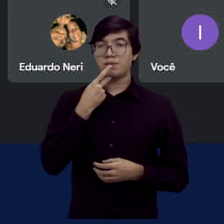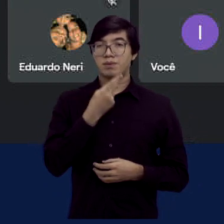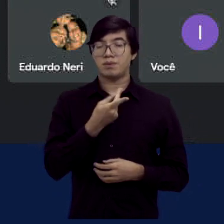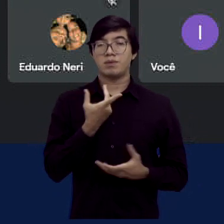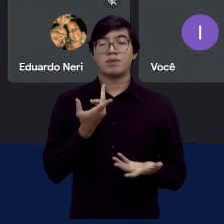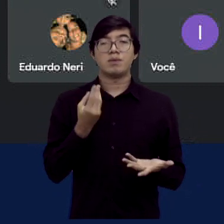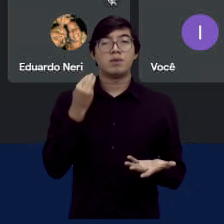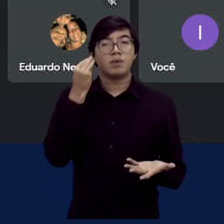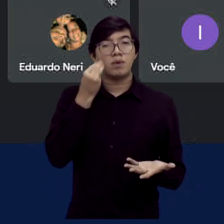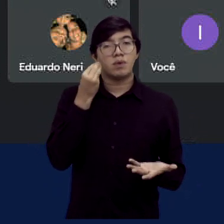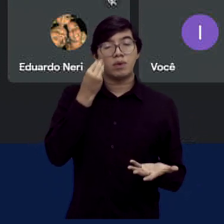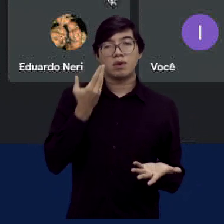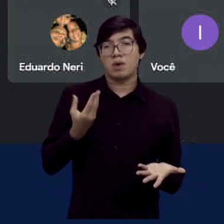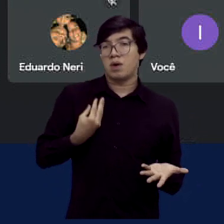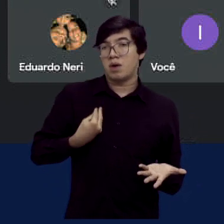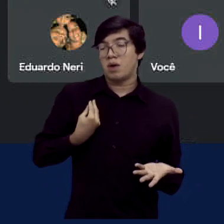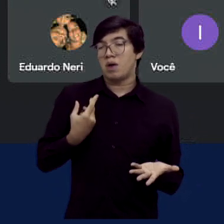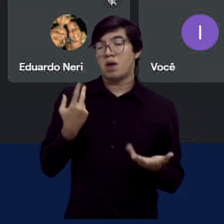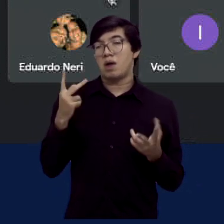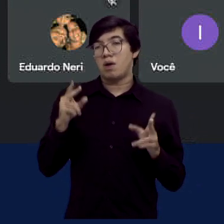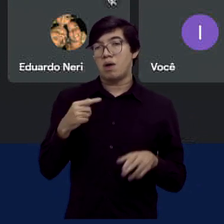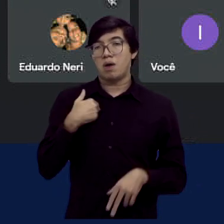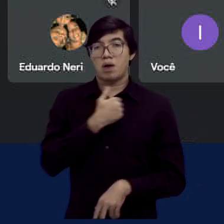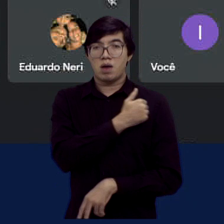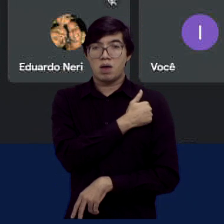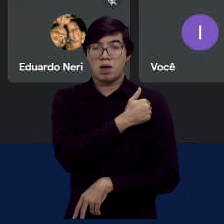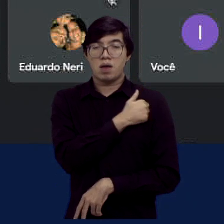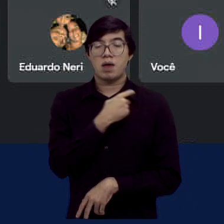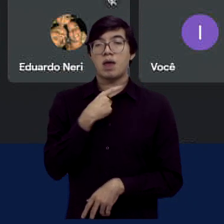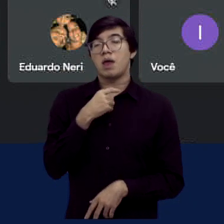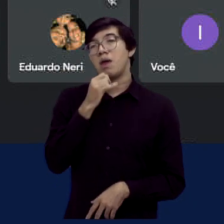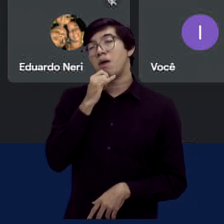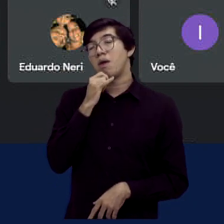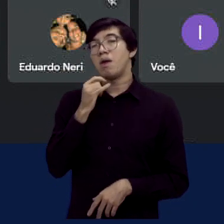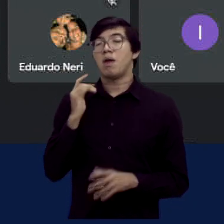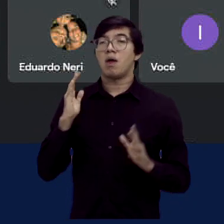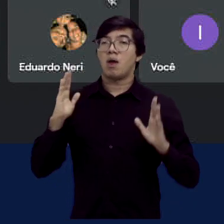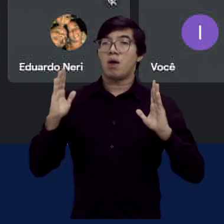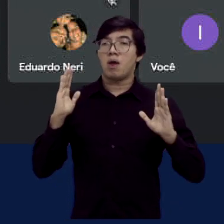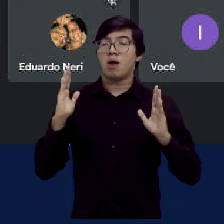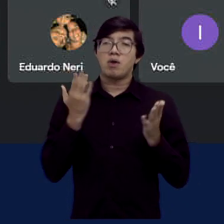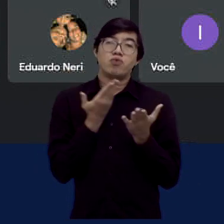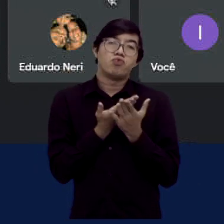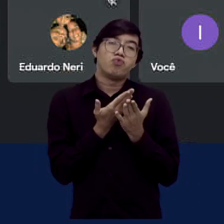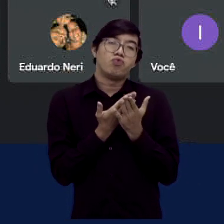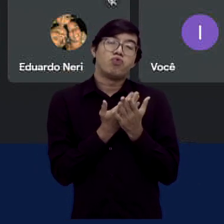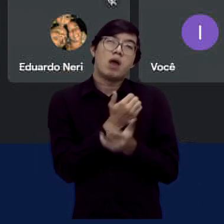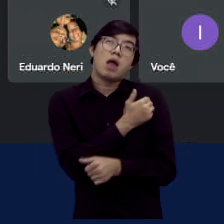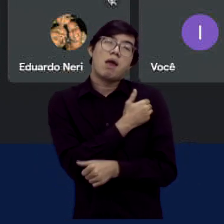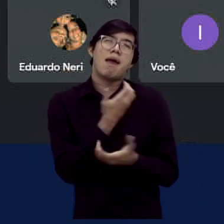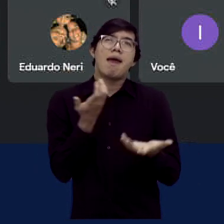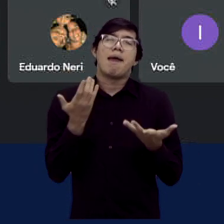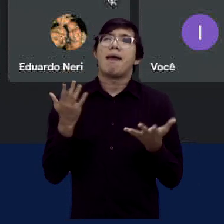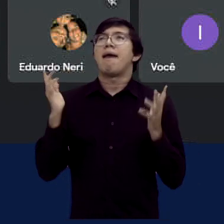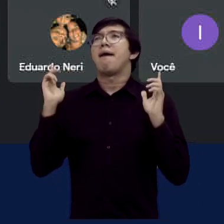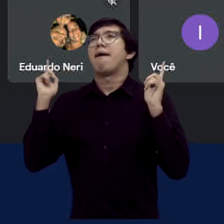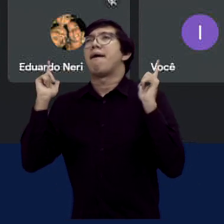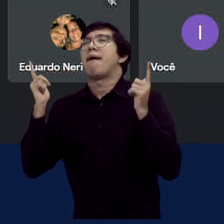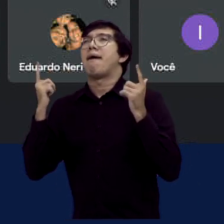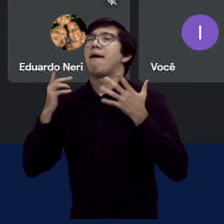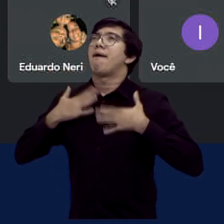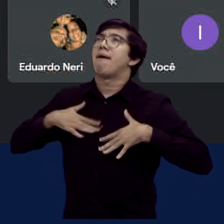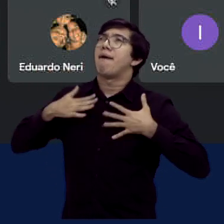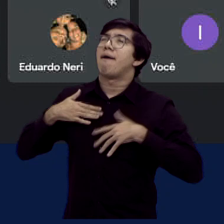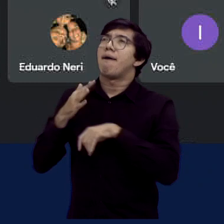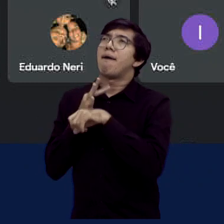vivencio, por exemplo, como estudante, quem nunca? Durante as aulas, quero férias, quero me formar, quero que o ano acabe logo. Quando isso acontece, sinto falta